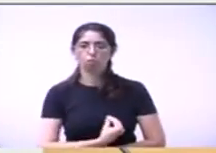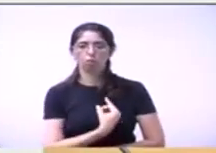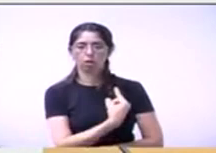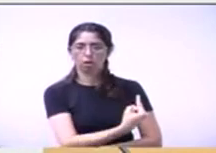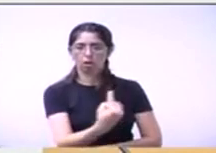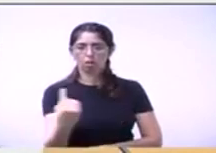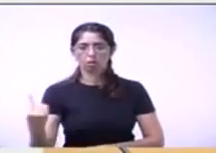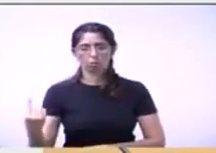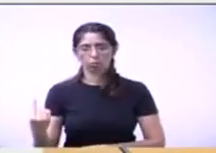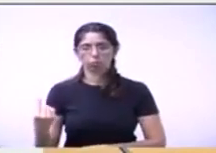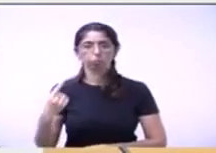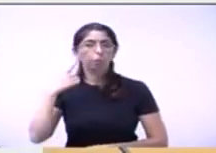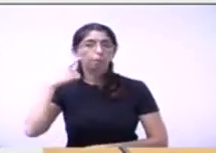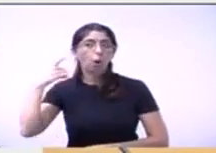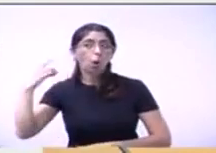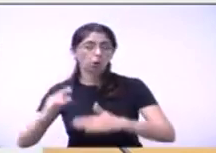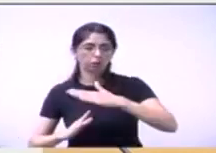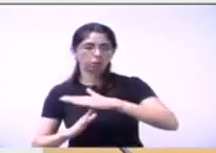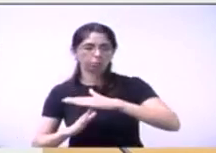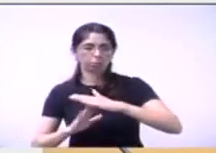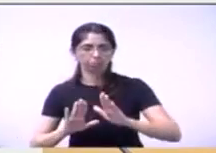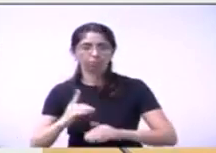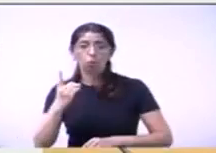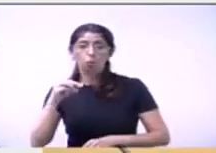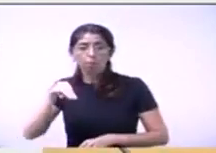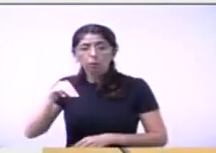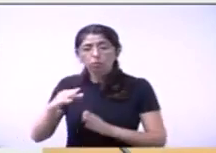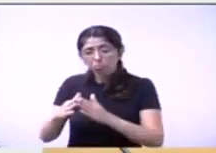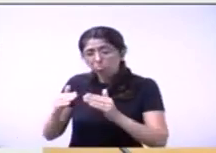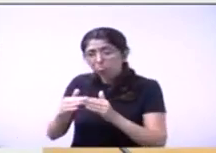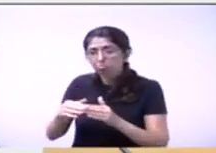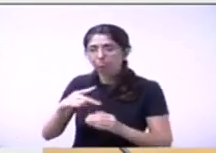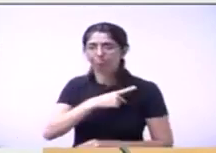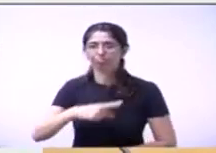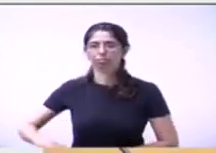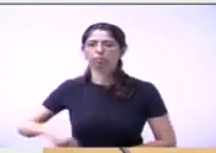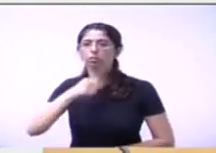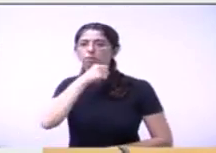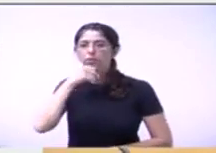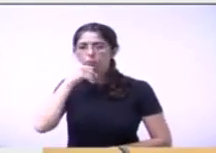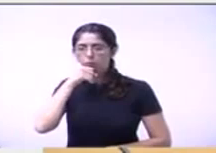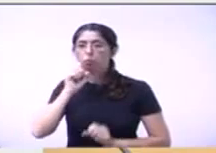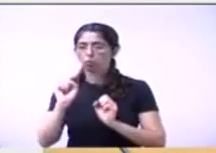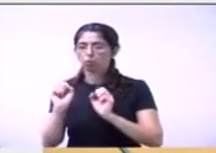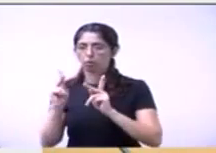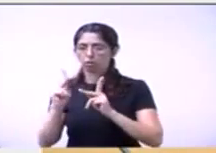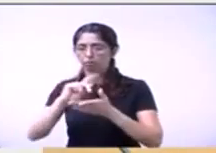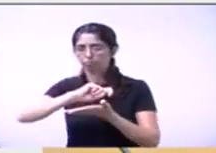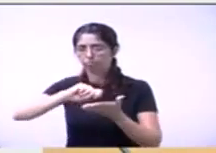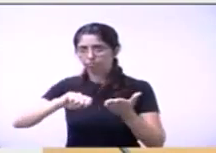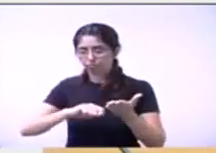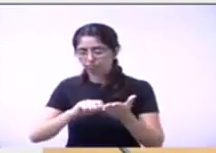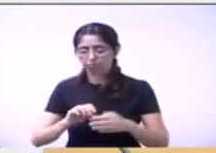minuto, senhor presidente, por favor. Então, quero deixar aqui para vocês a